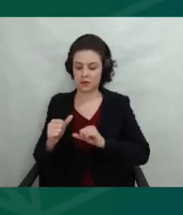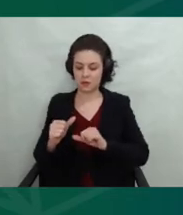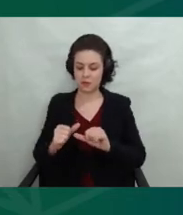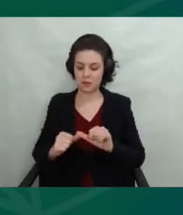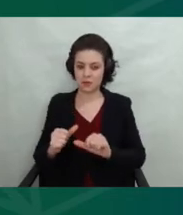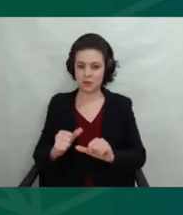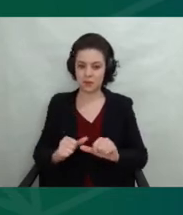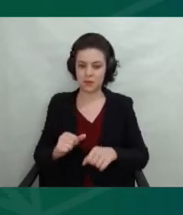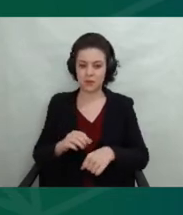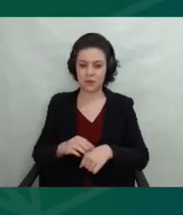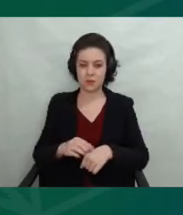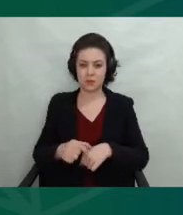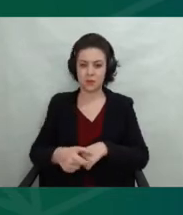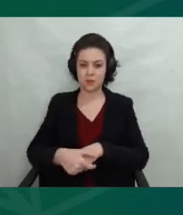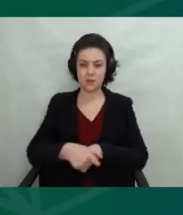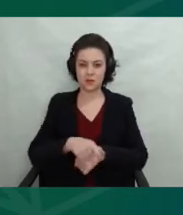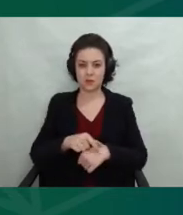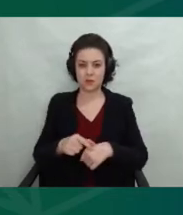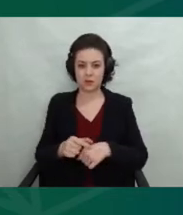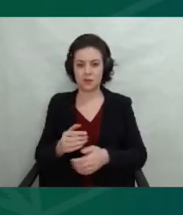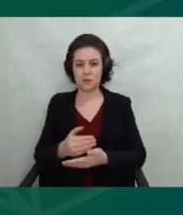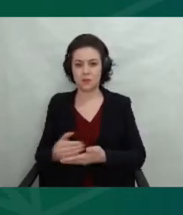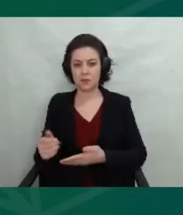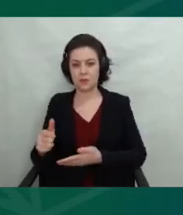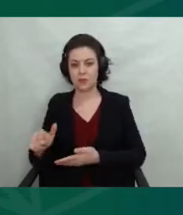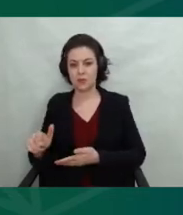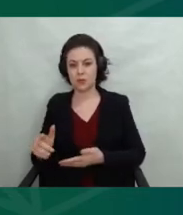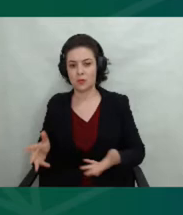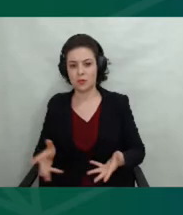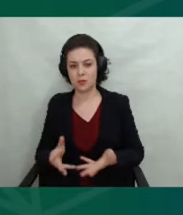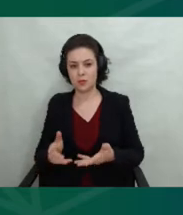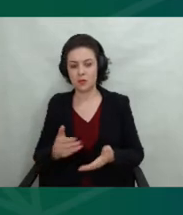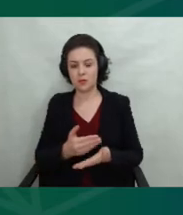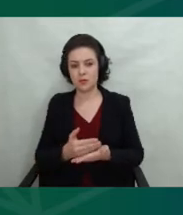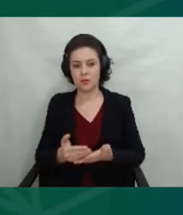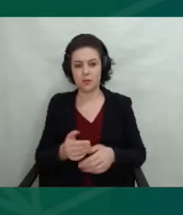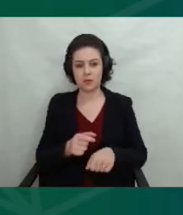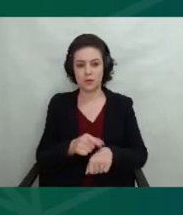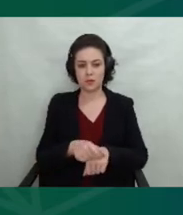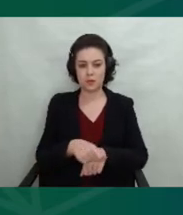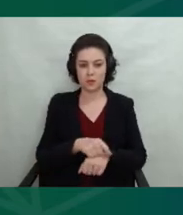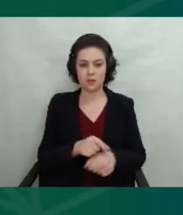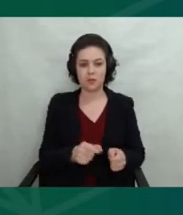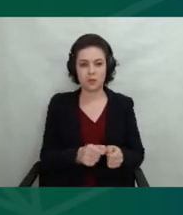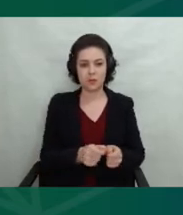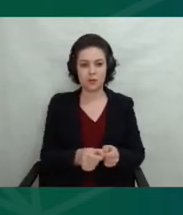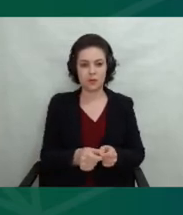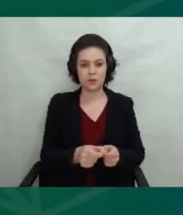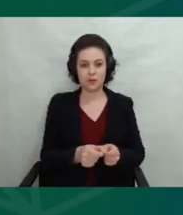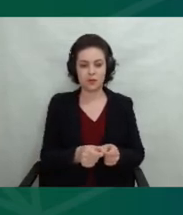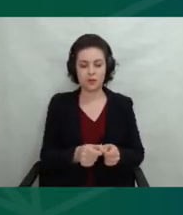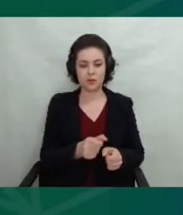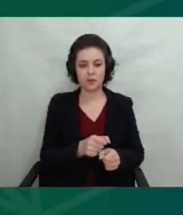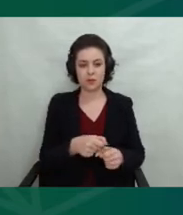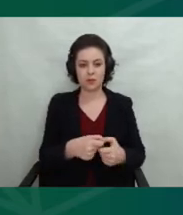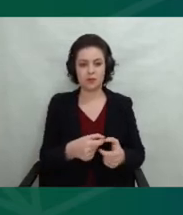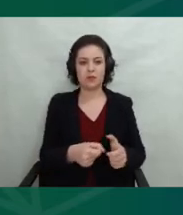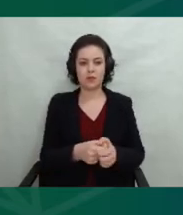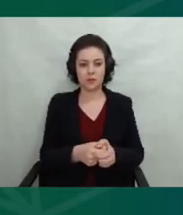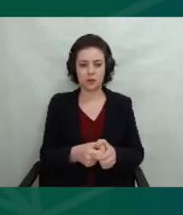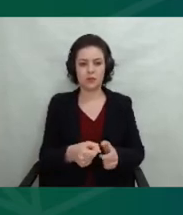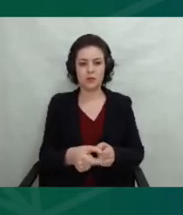outro estímulo, passa a se multiplicar, acumular mais mutações, que é a etapa de